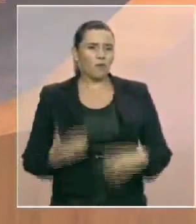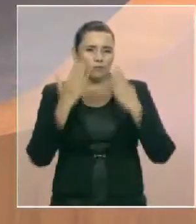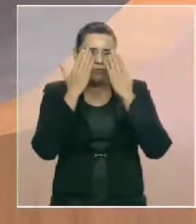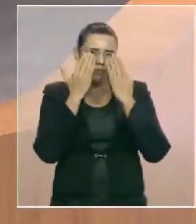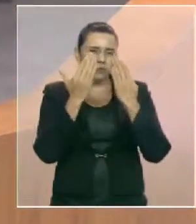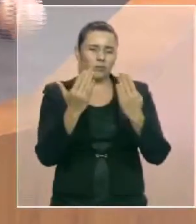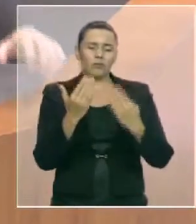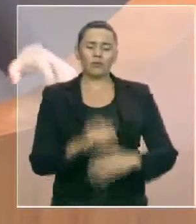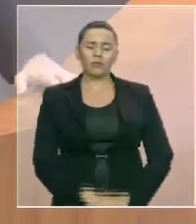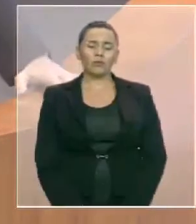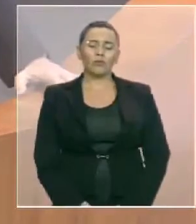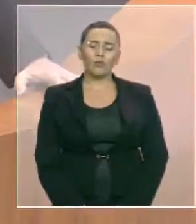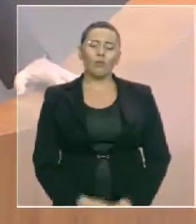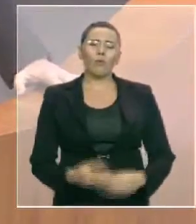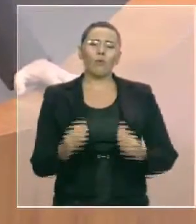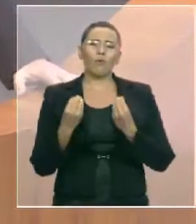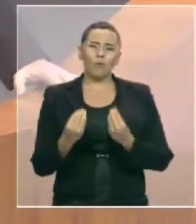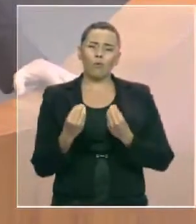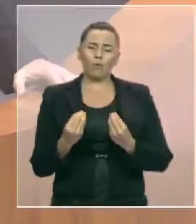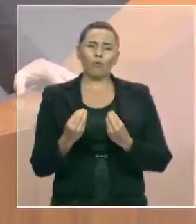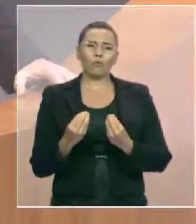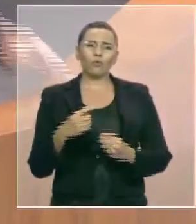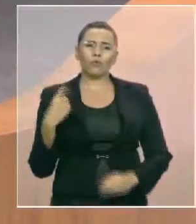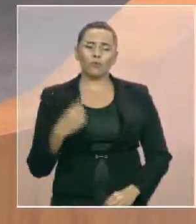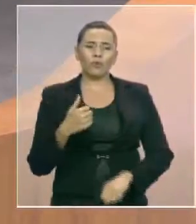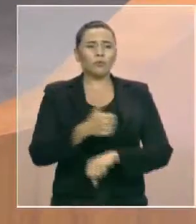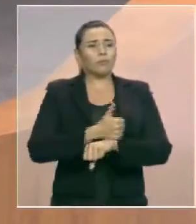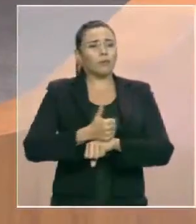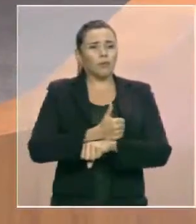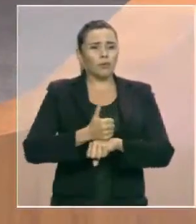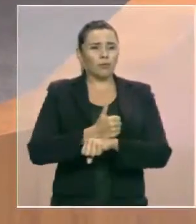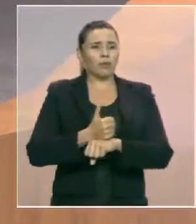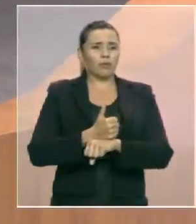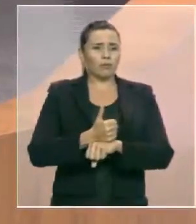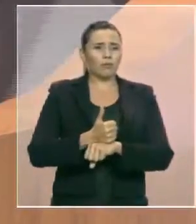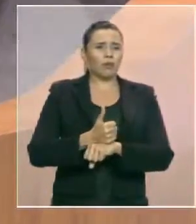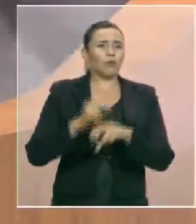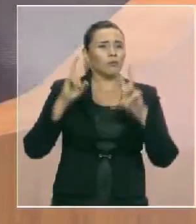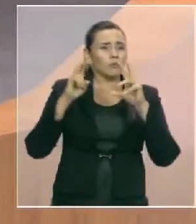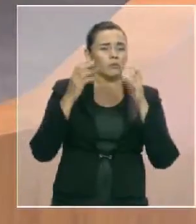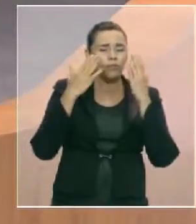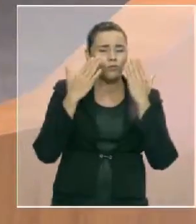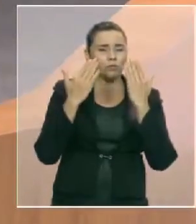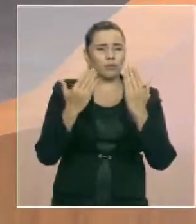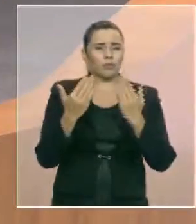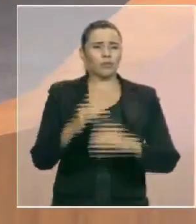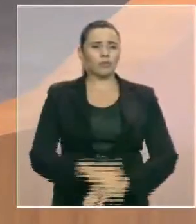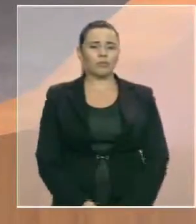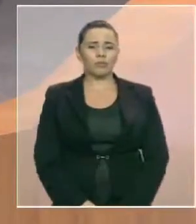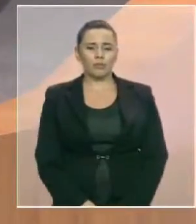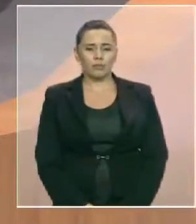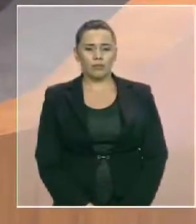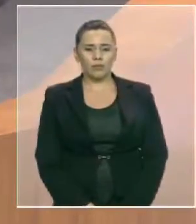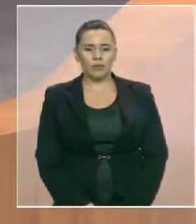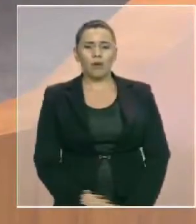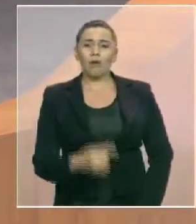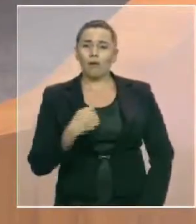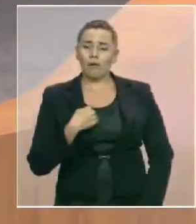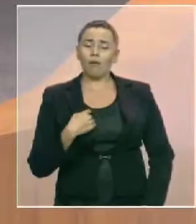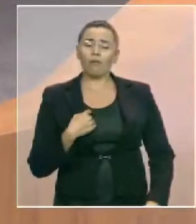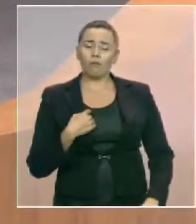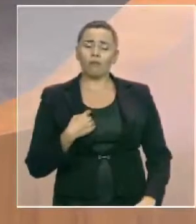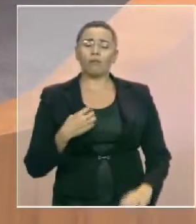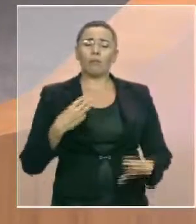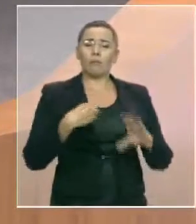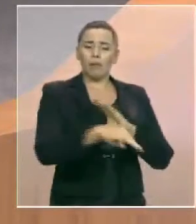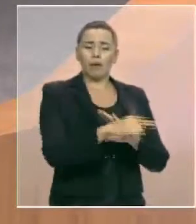Como que o Maranhão pode estar em primeiro lugar em transparência? Se eu, que sou um deputado estadual, mandei um ofício no dia 11 de novembro